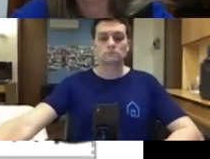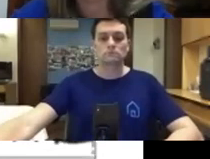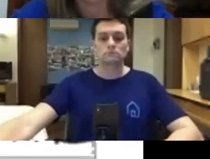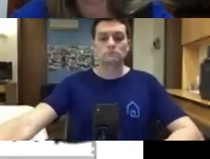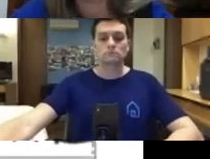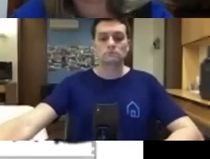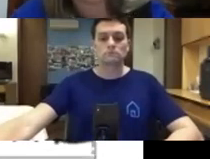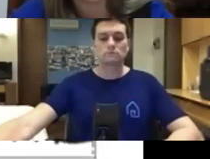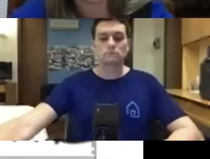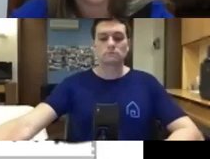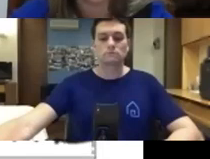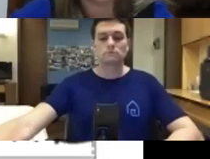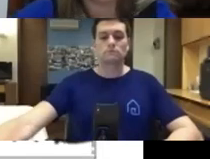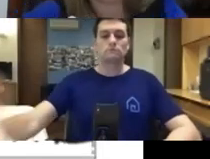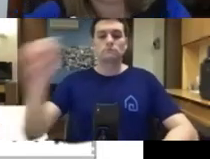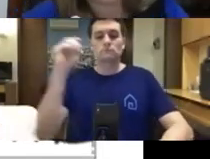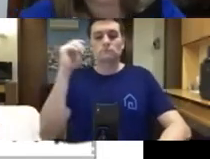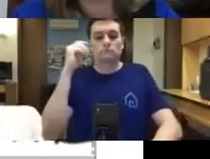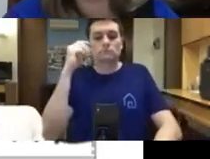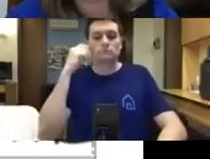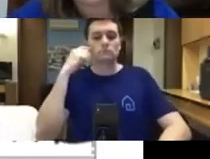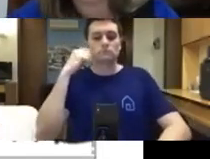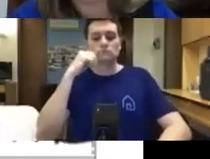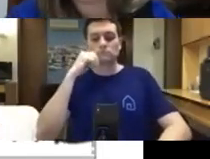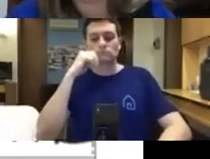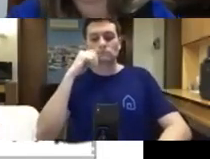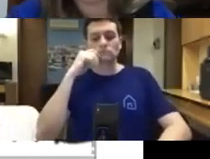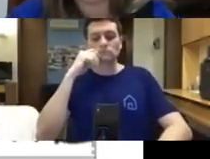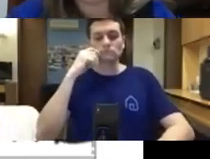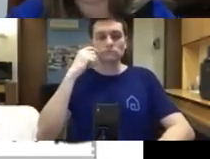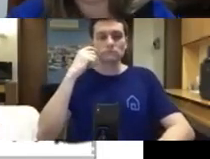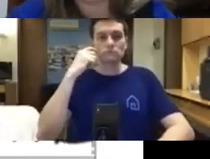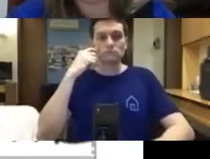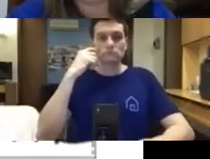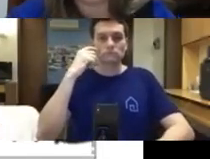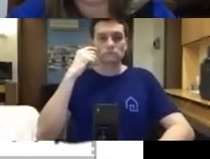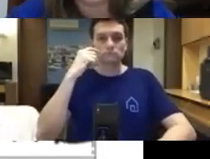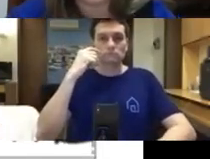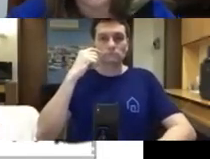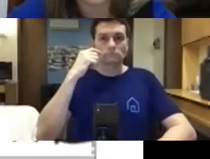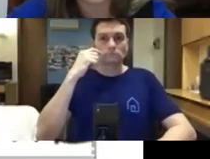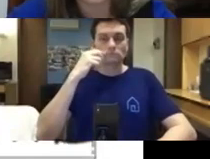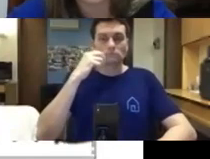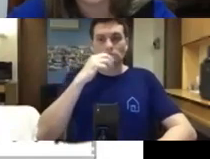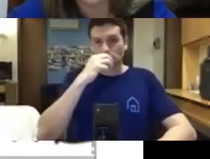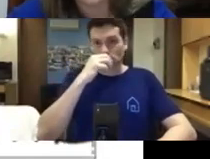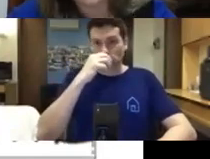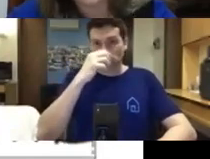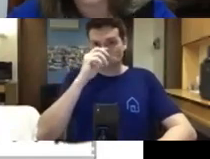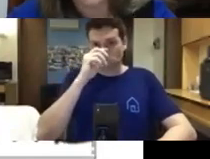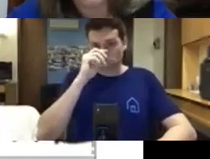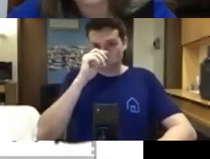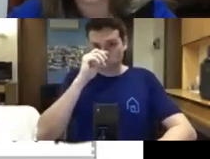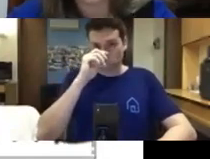superficial. Depois a gente começa a ter, então, a perda de camada, a gente começa a ver algumas fissuras mais orientadas. E o que a